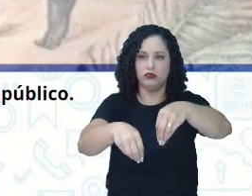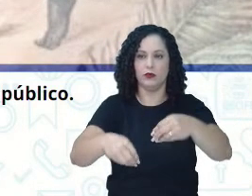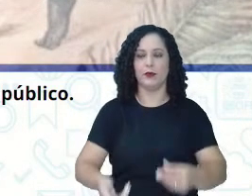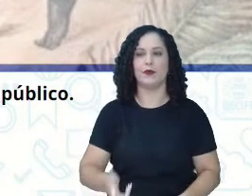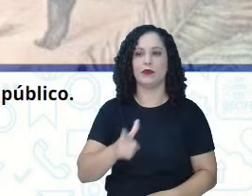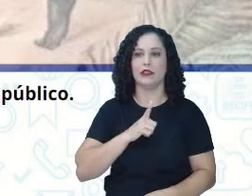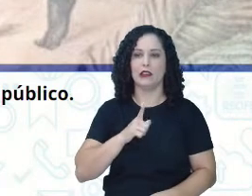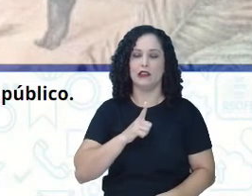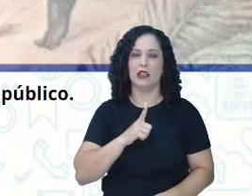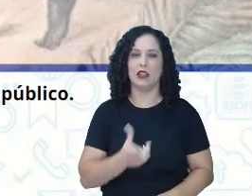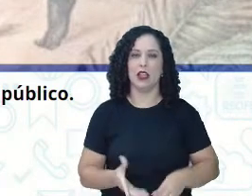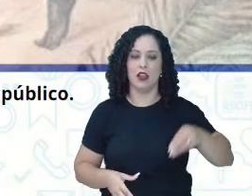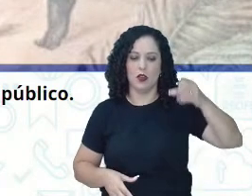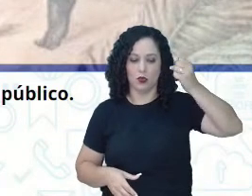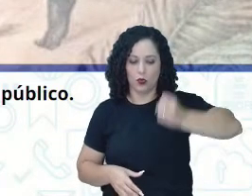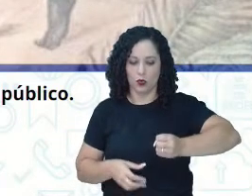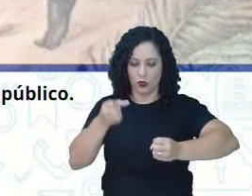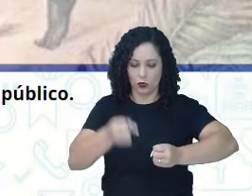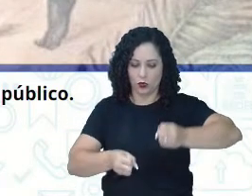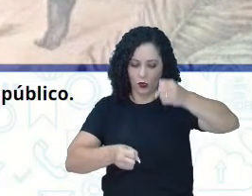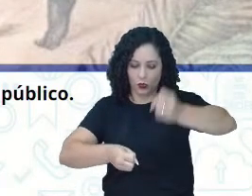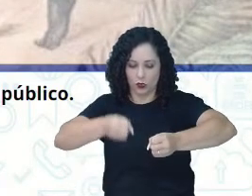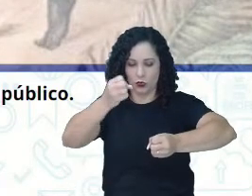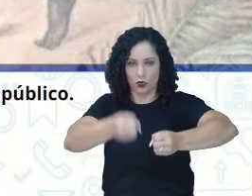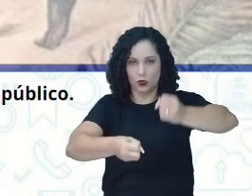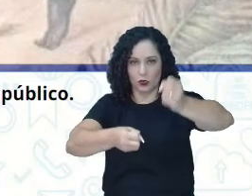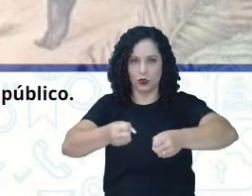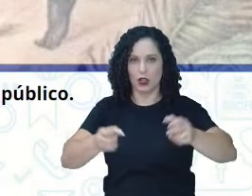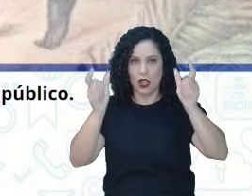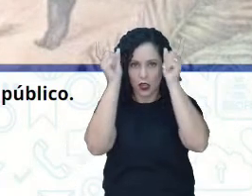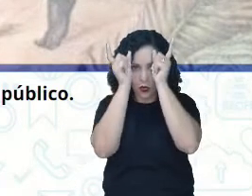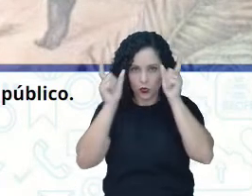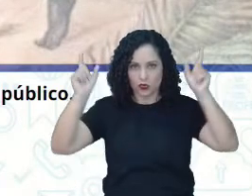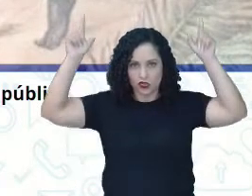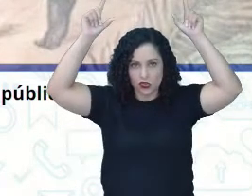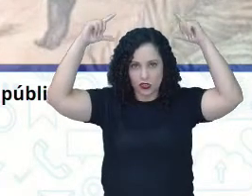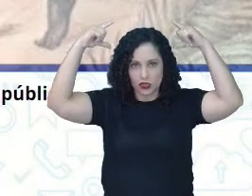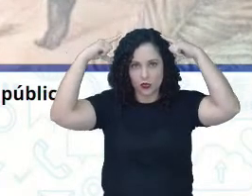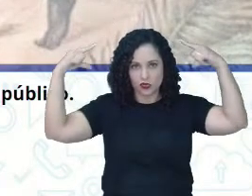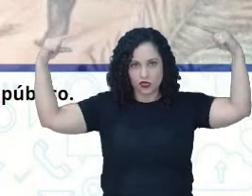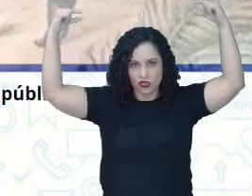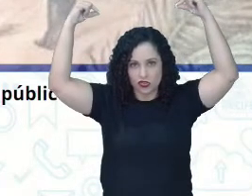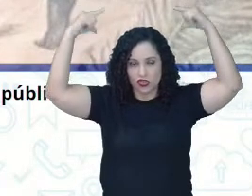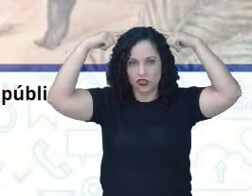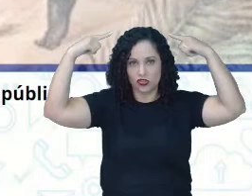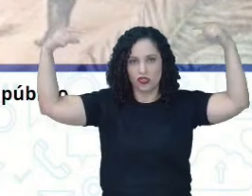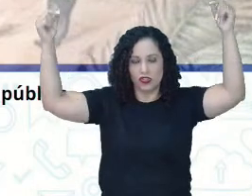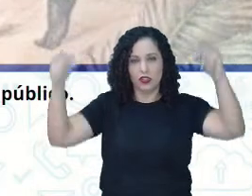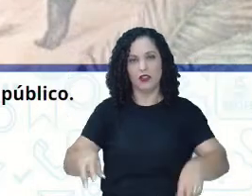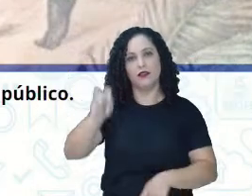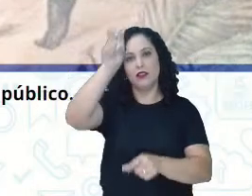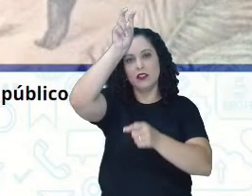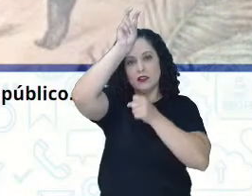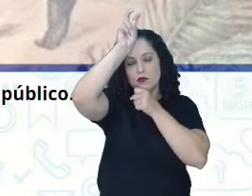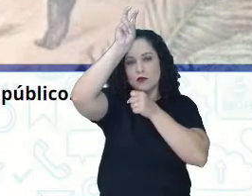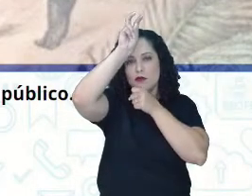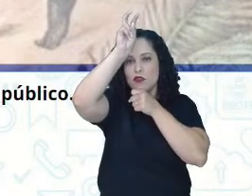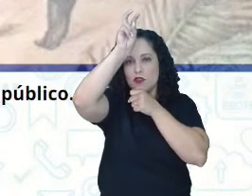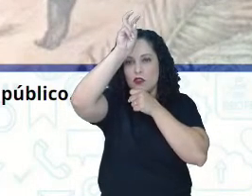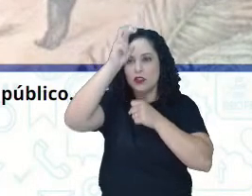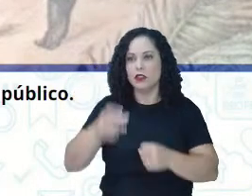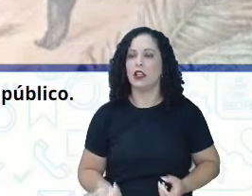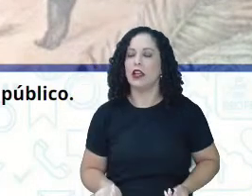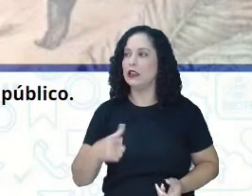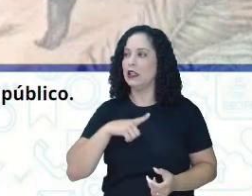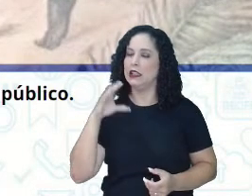uma espécie de ventanas, né? Com chifre de bode eles né, aplicavam no corpo do sujeito, esquentava ao redor, era